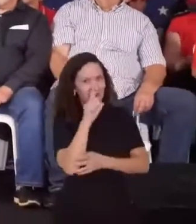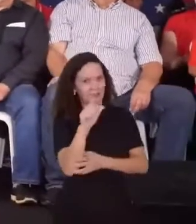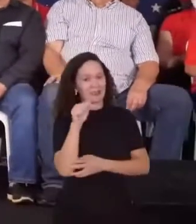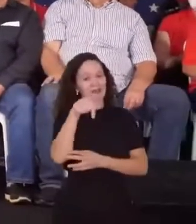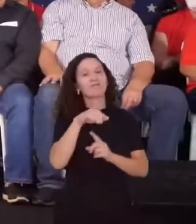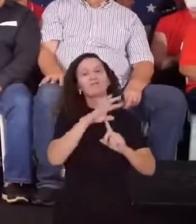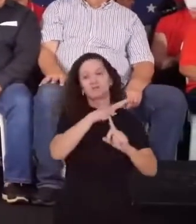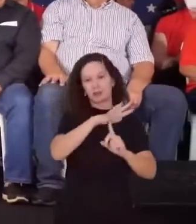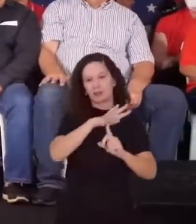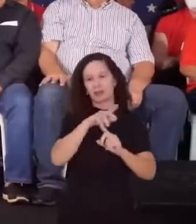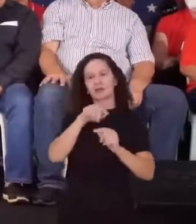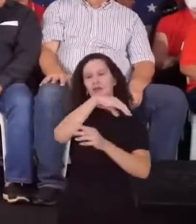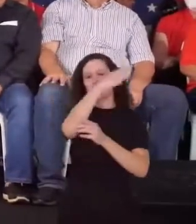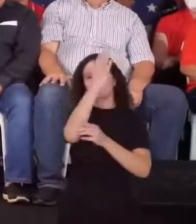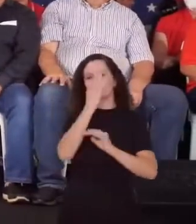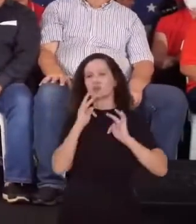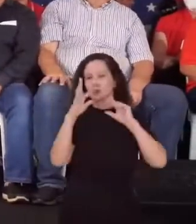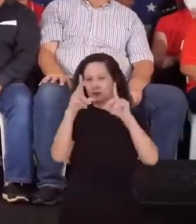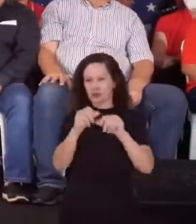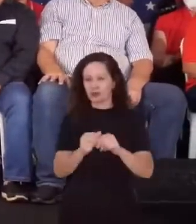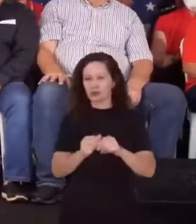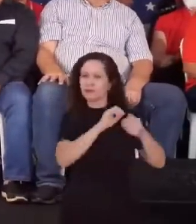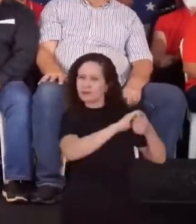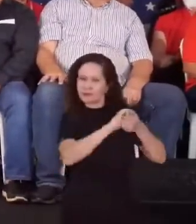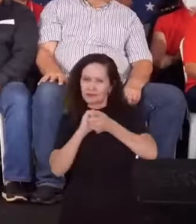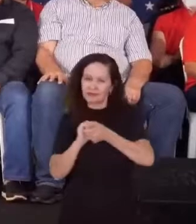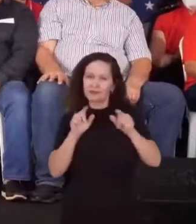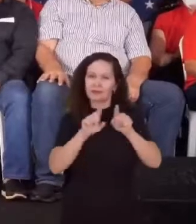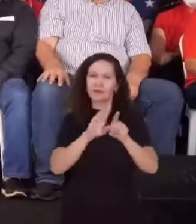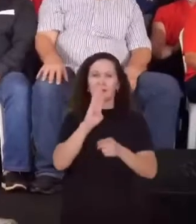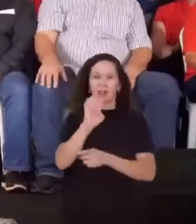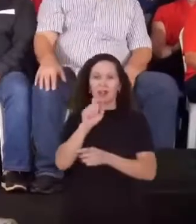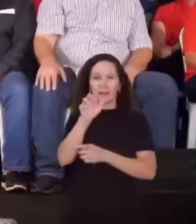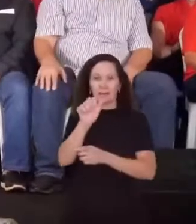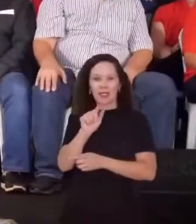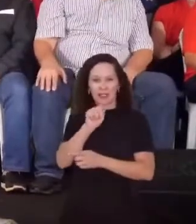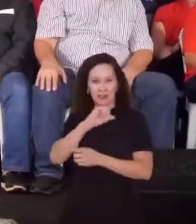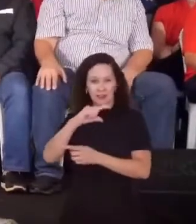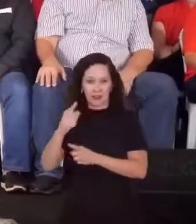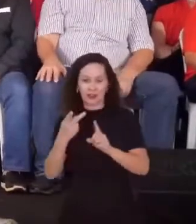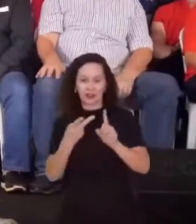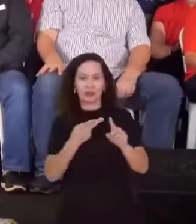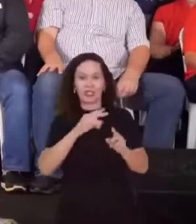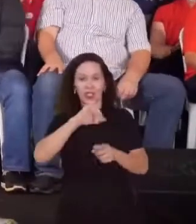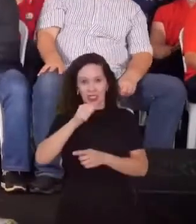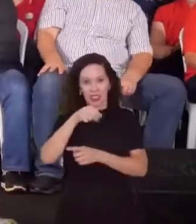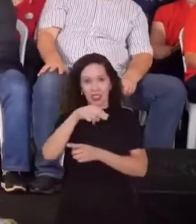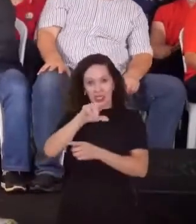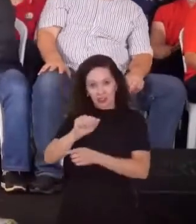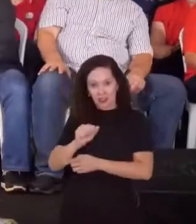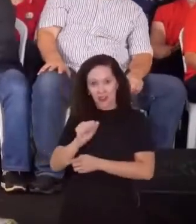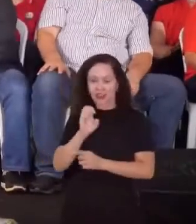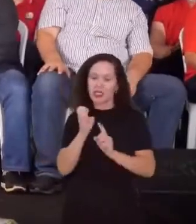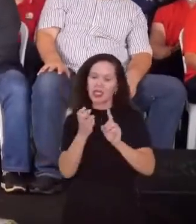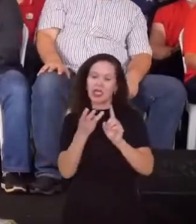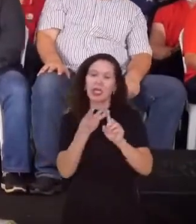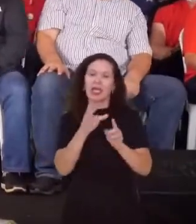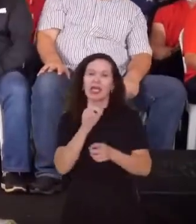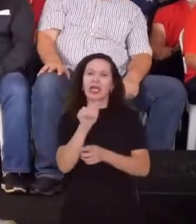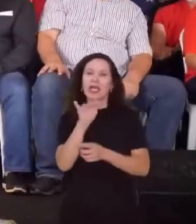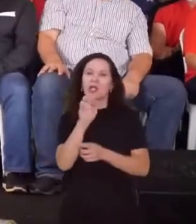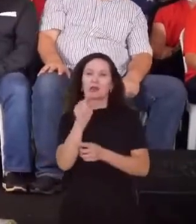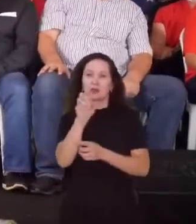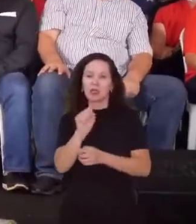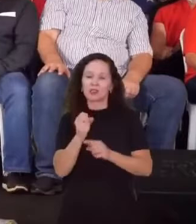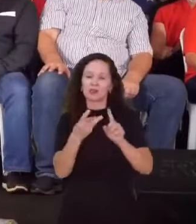Né? Quero saudar também a Bela Gil, o Eduardo, que está aqui, a Janja, seus companheiros, nossos deputados, Zeca, o Enio,